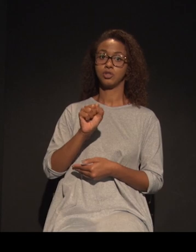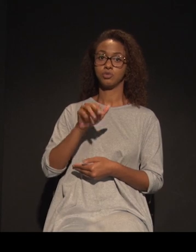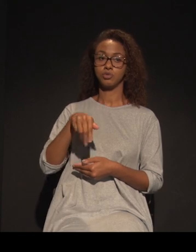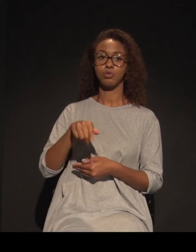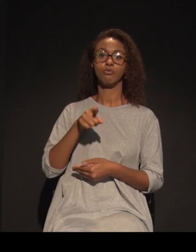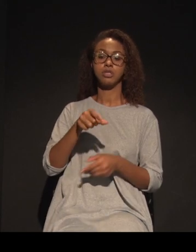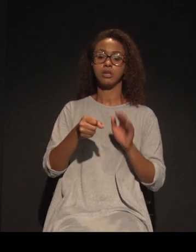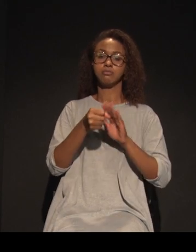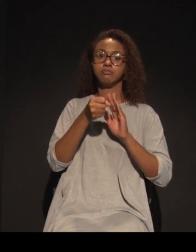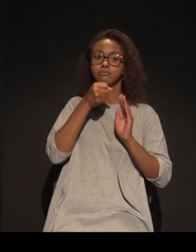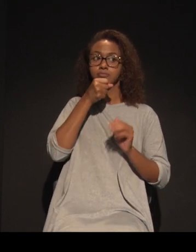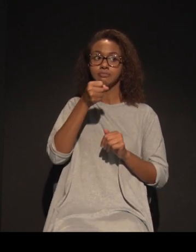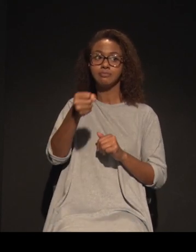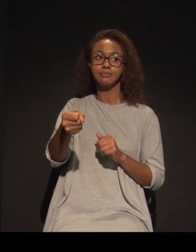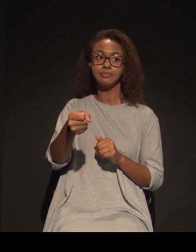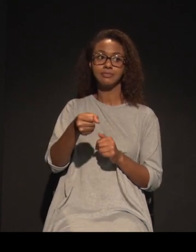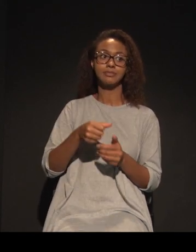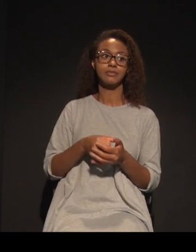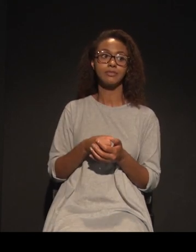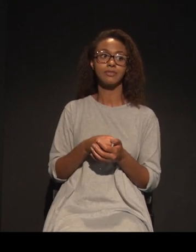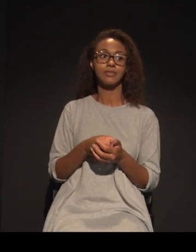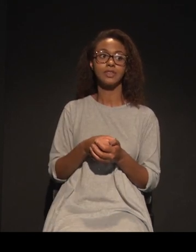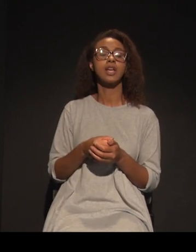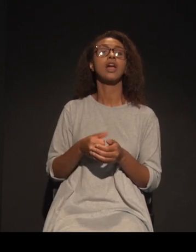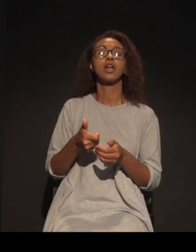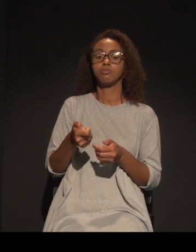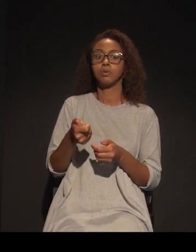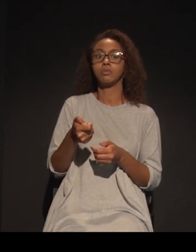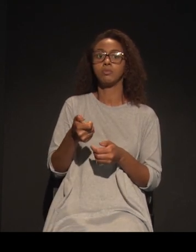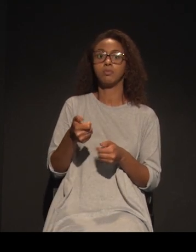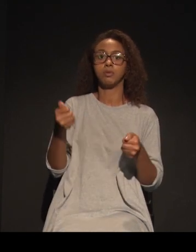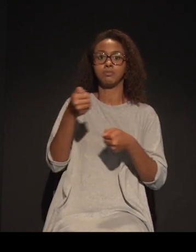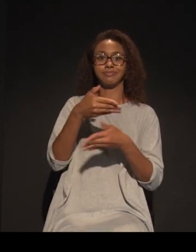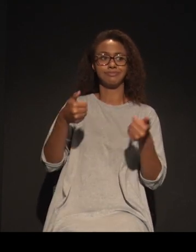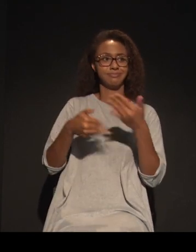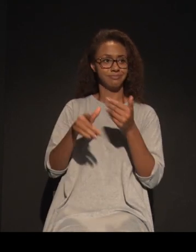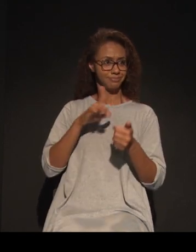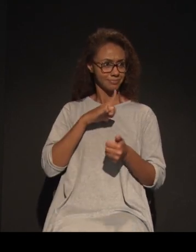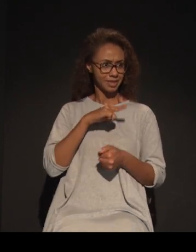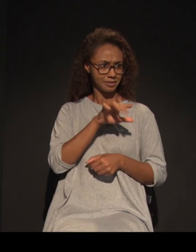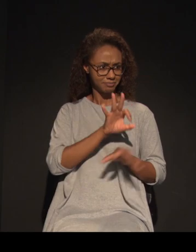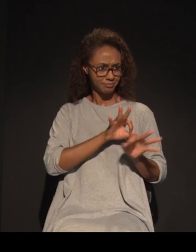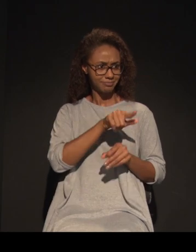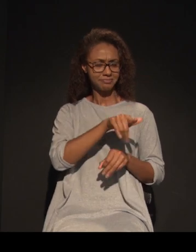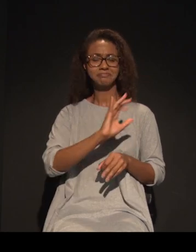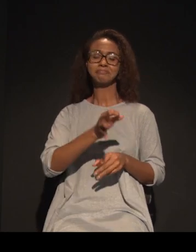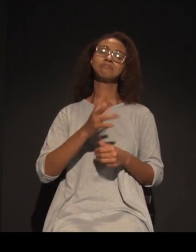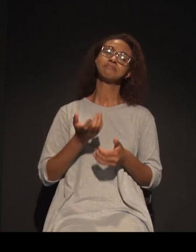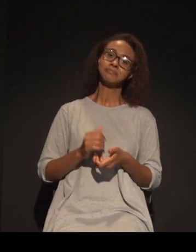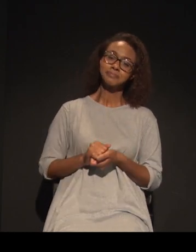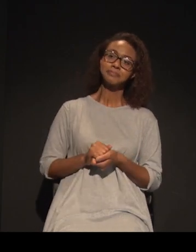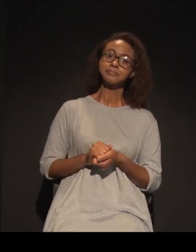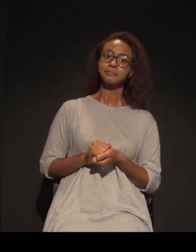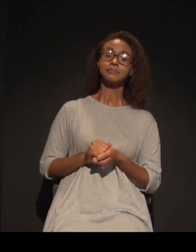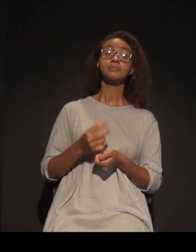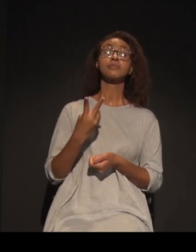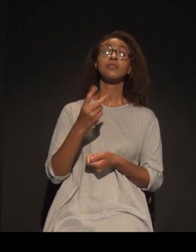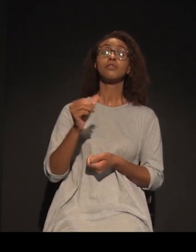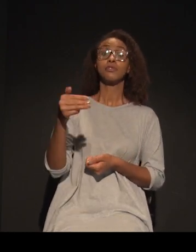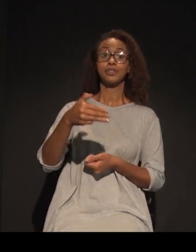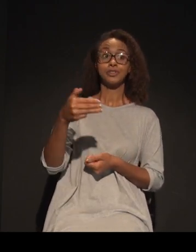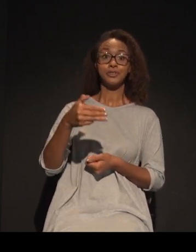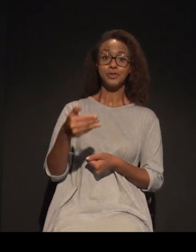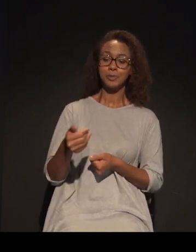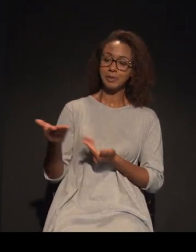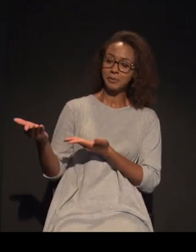esse negócio aqui pra passar os seus slides trouxe latino foi então 20 minutos com